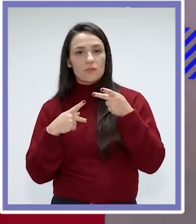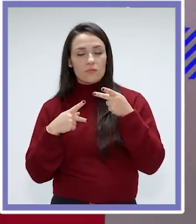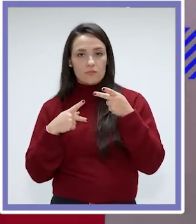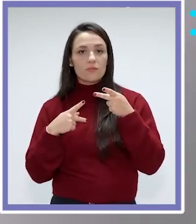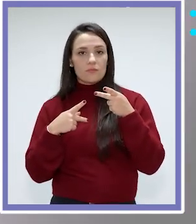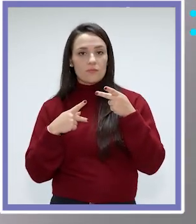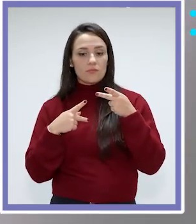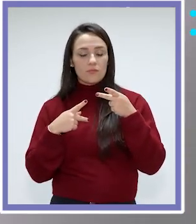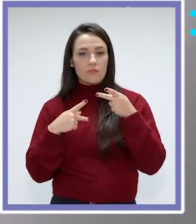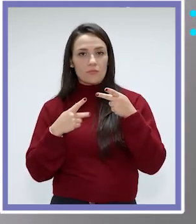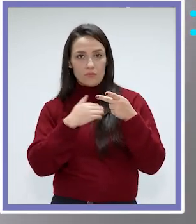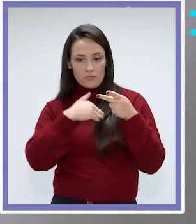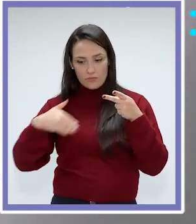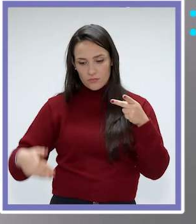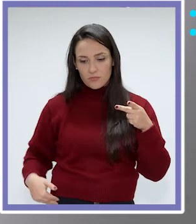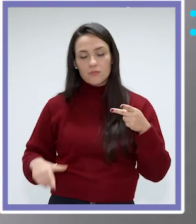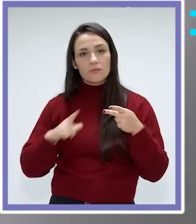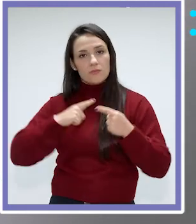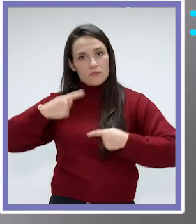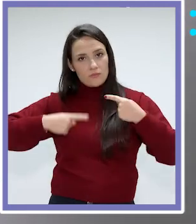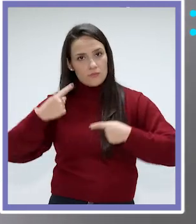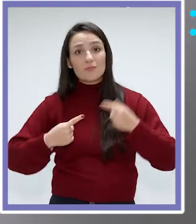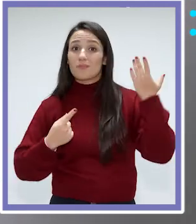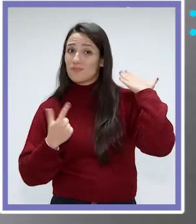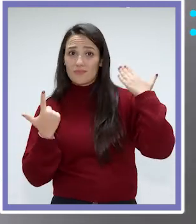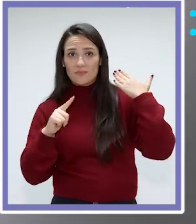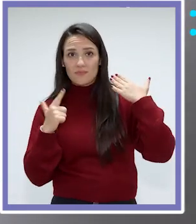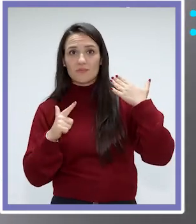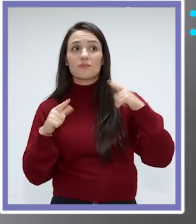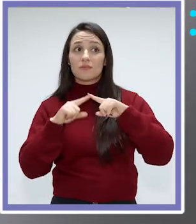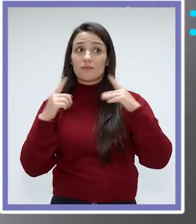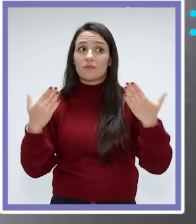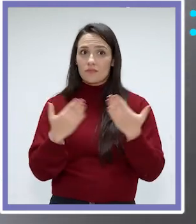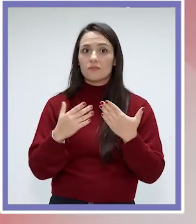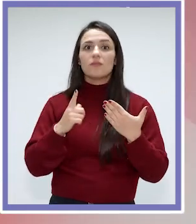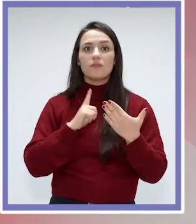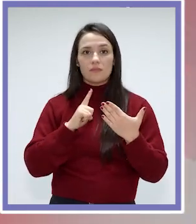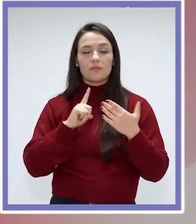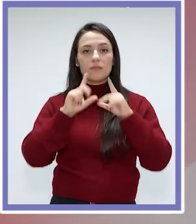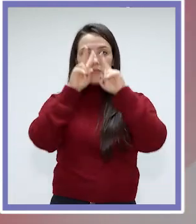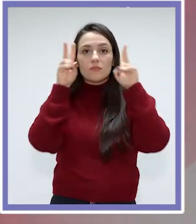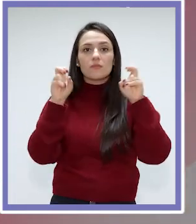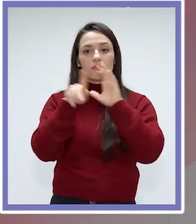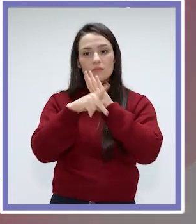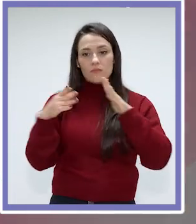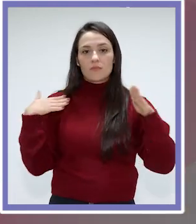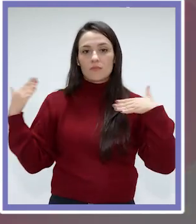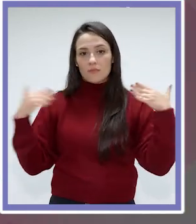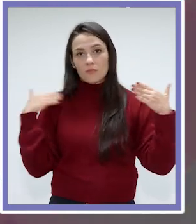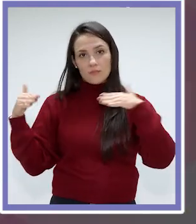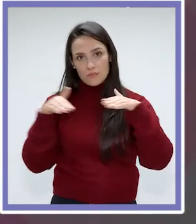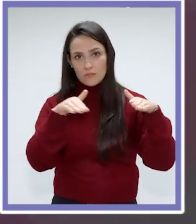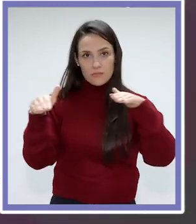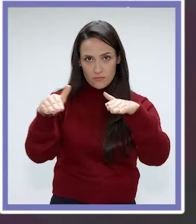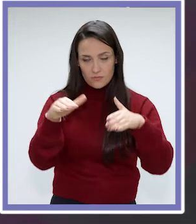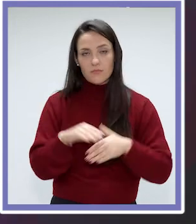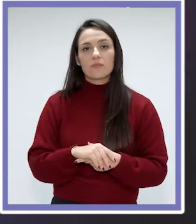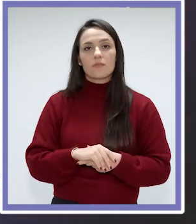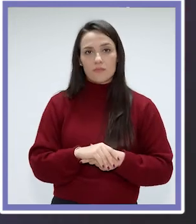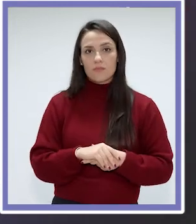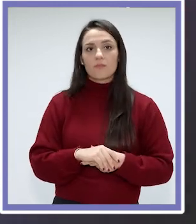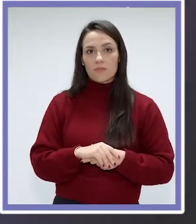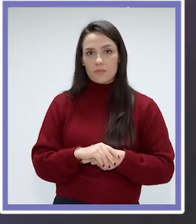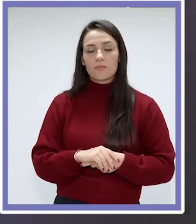transporte, não era o eixo, começou a ser discutido agora. Os impactos da rota bioceânica na questão do turismo, né? Criamos uma